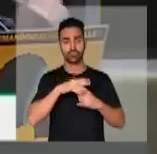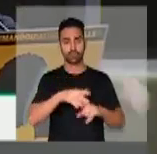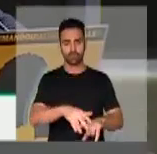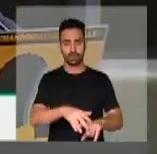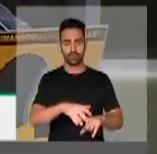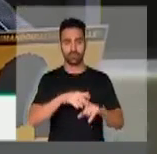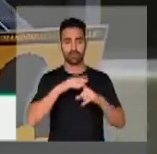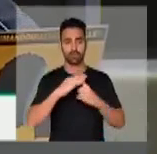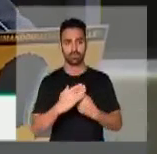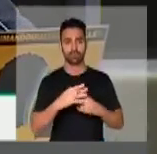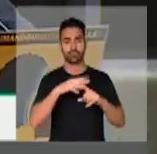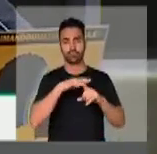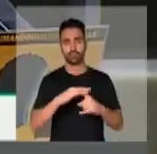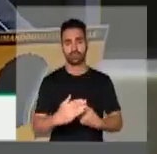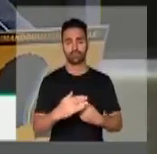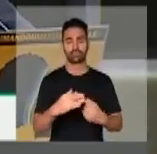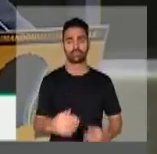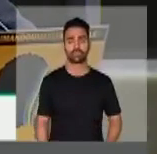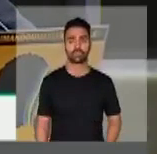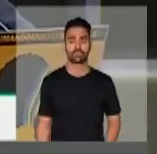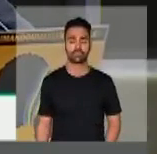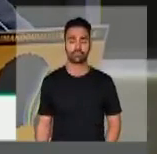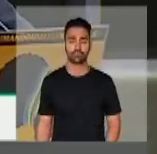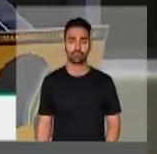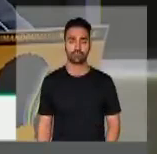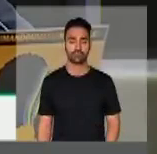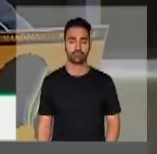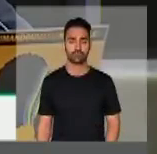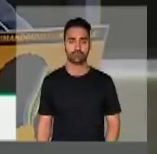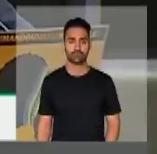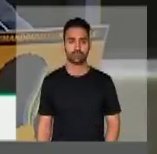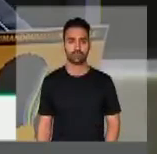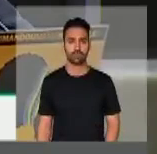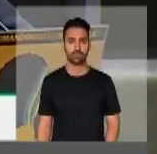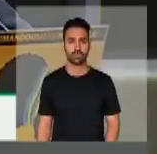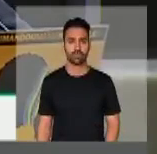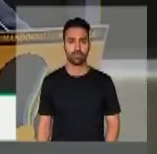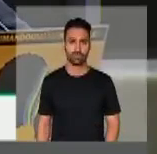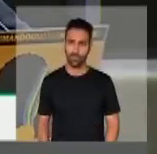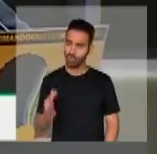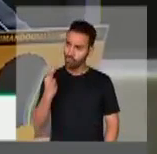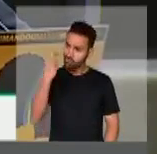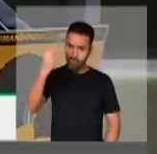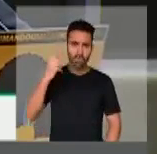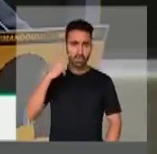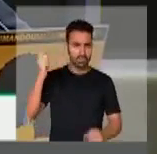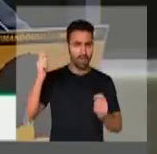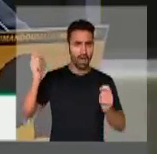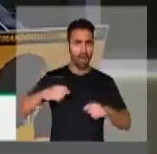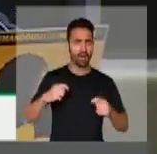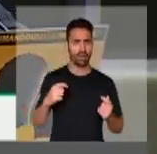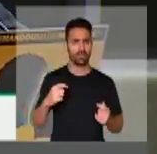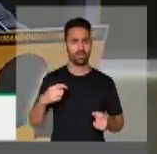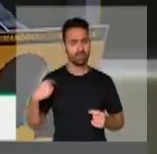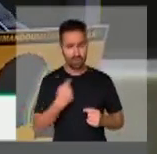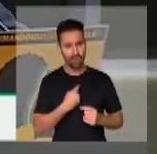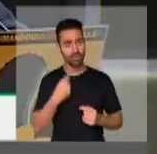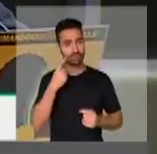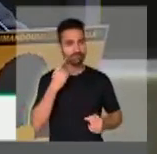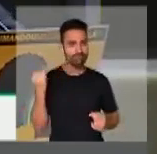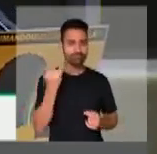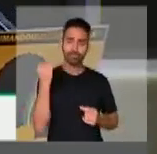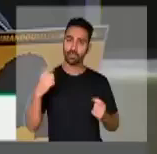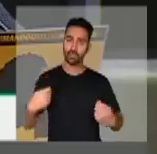Portanto, para nós que sabemos que o futuro é possível e que cabe a